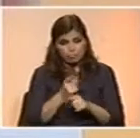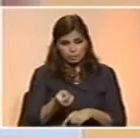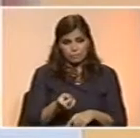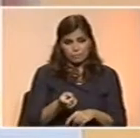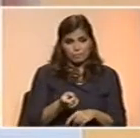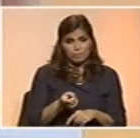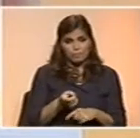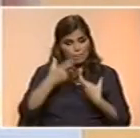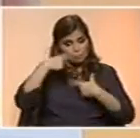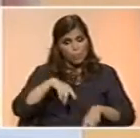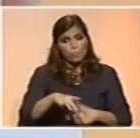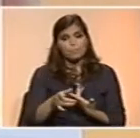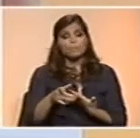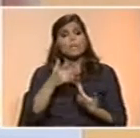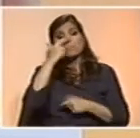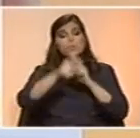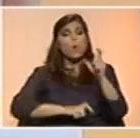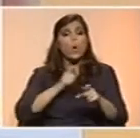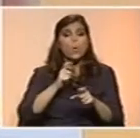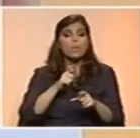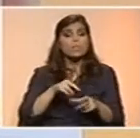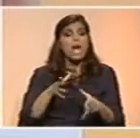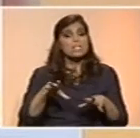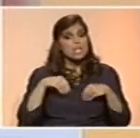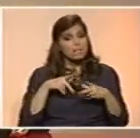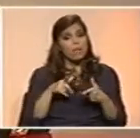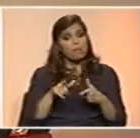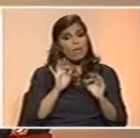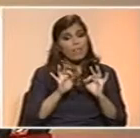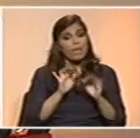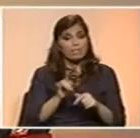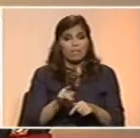pessoas, quando assumem uma dieta destas, assumem-na com algumas convicções.